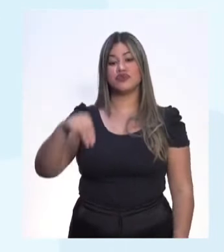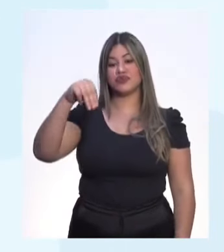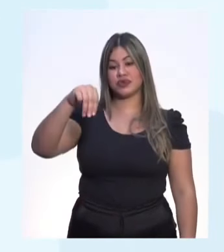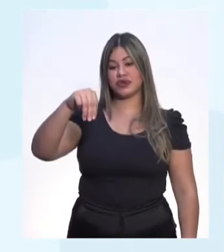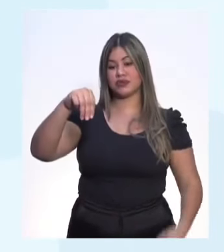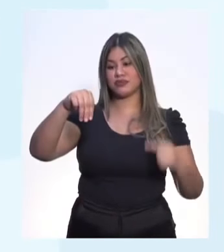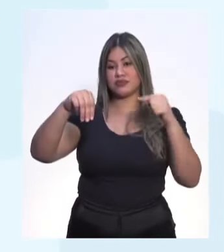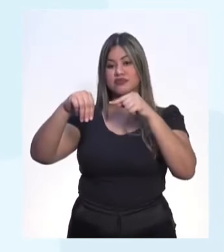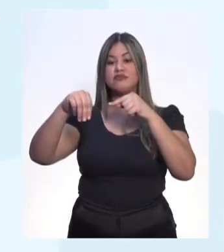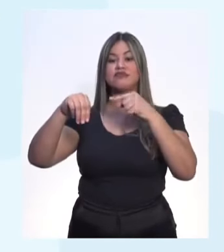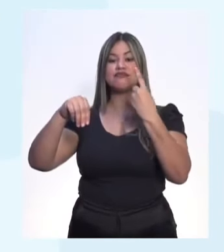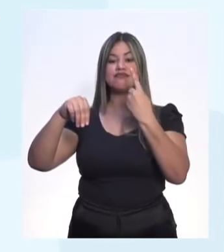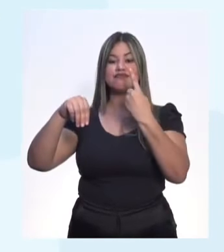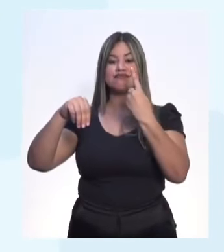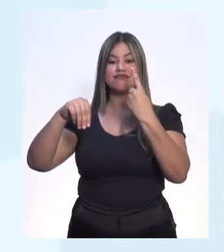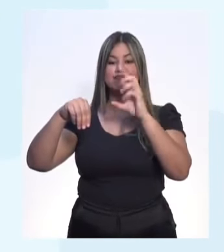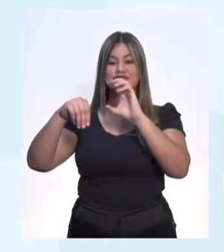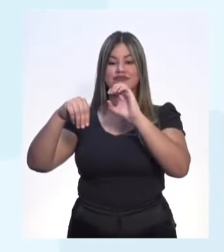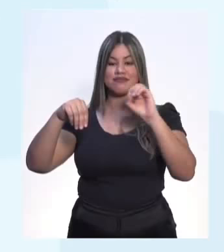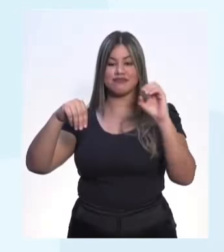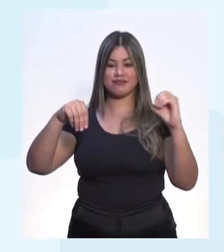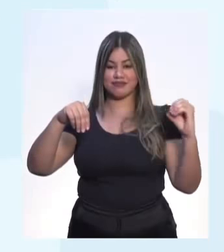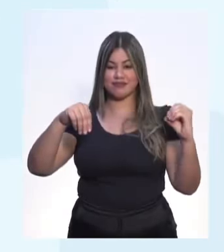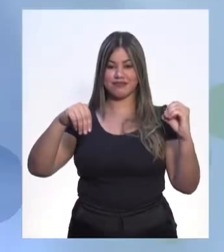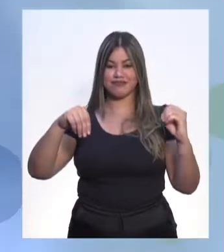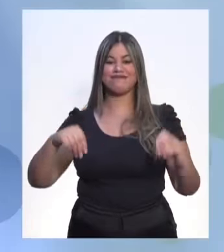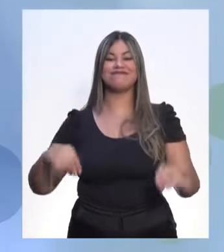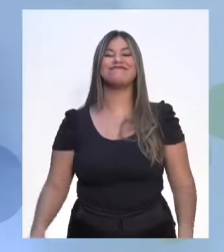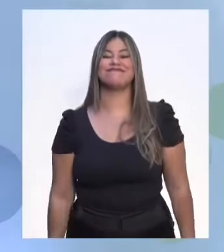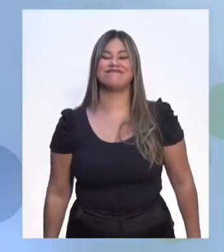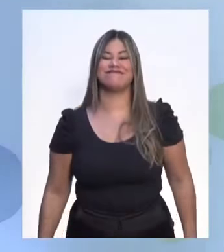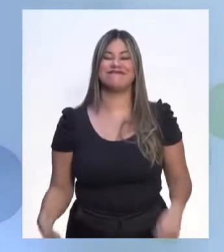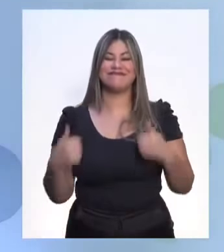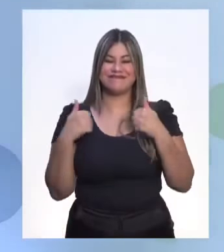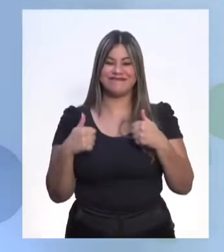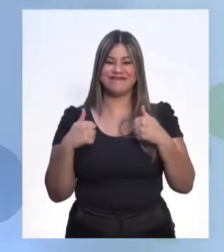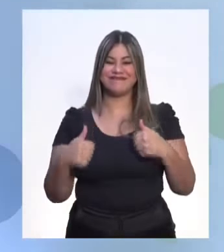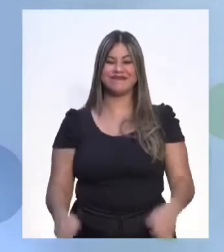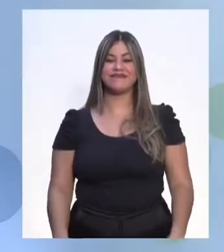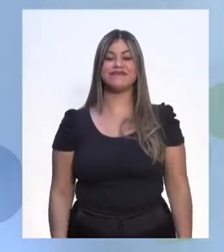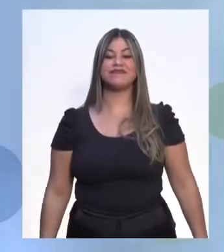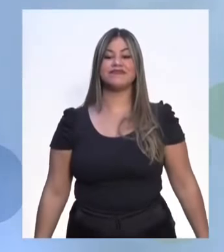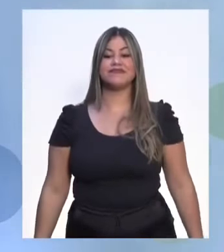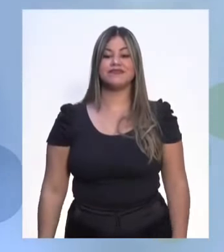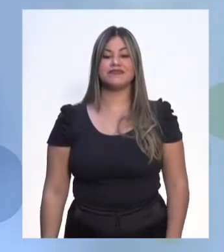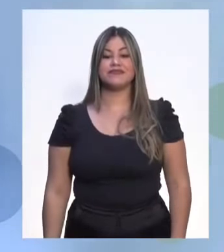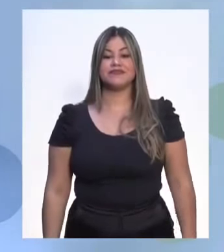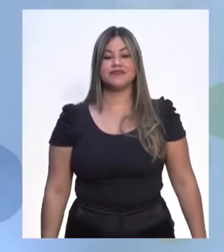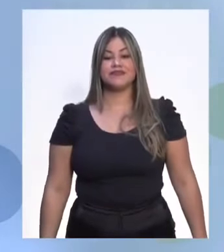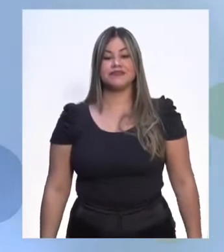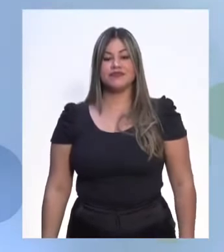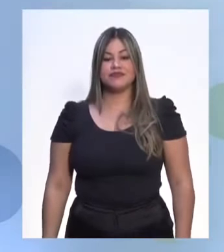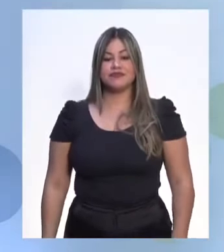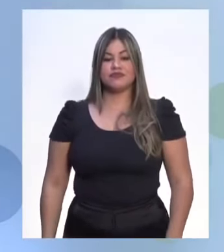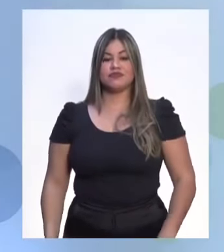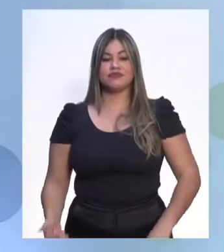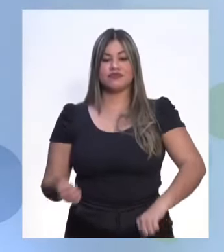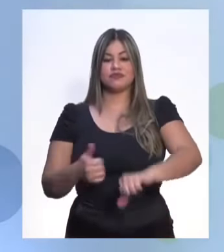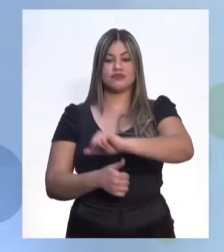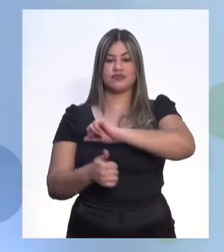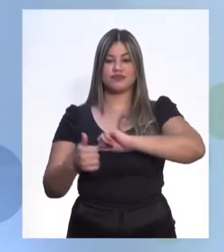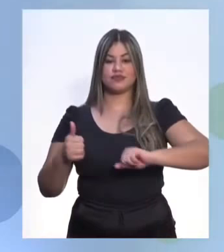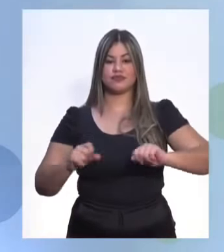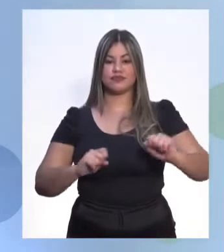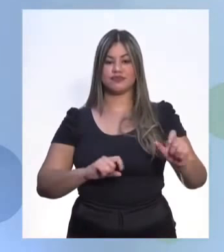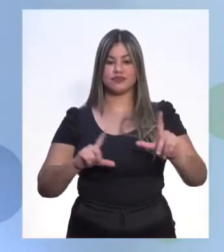representar o número mil bastante comum sai Beleza tchau mudar de tela o diretor consegue mudar ou eu tenho que